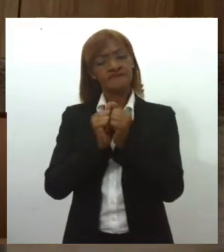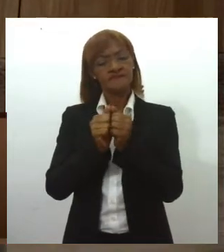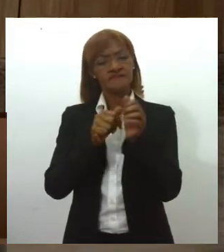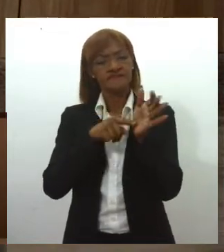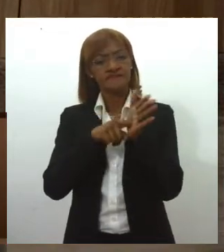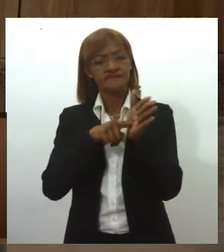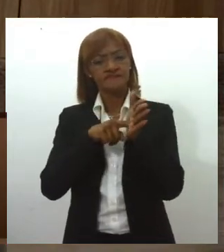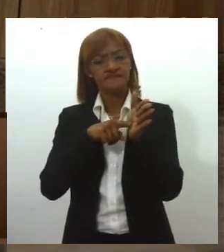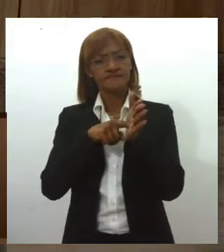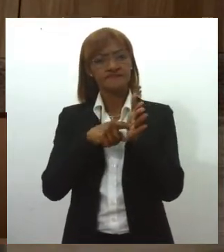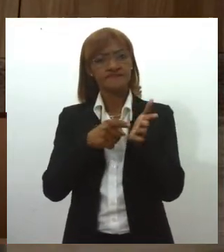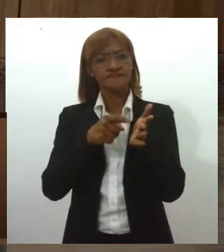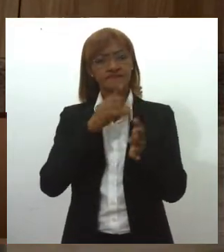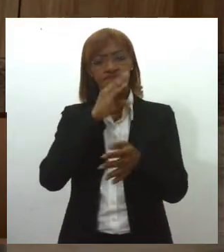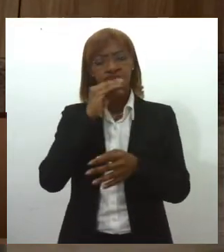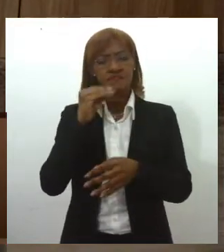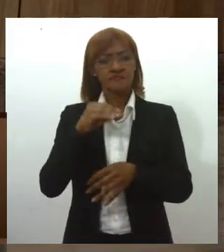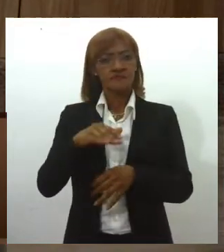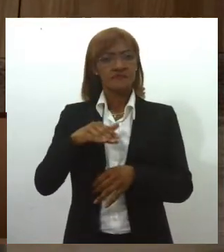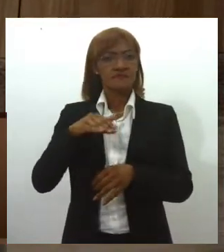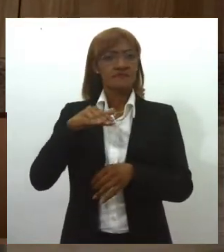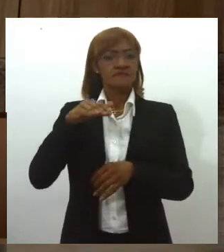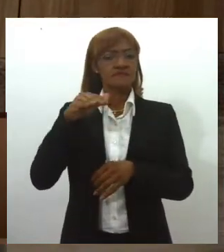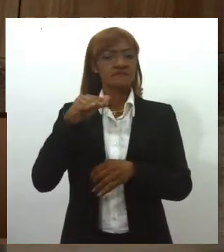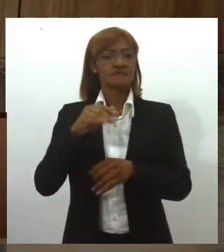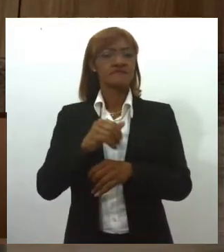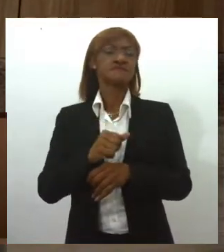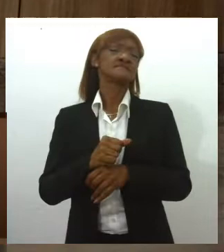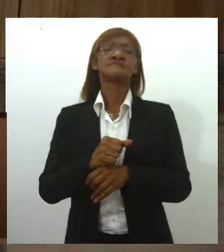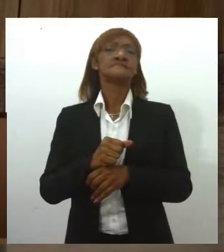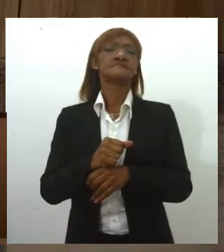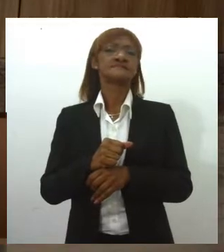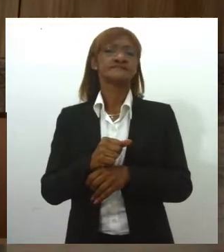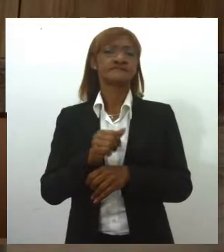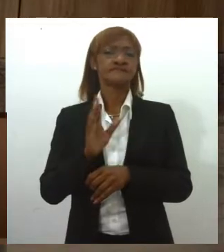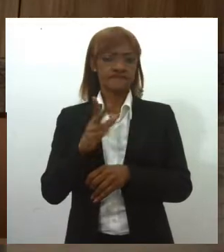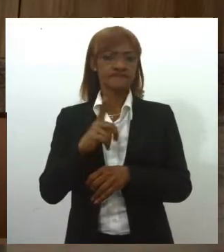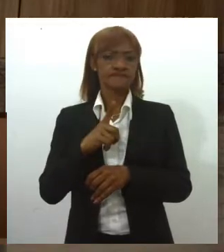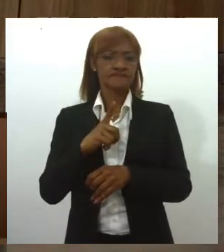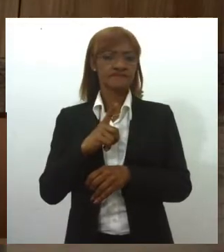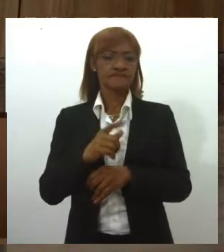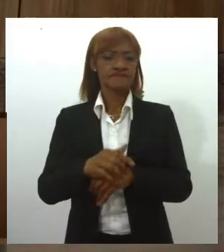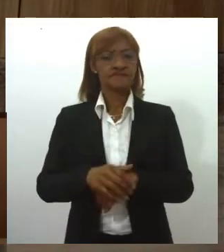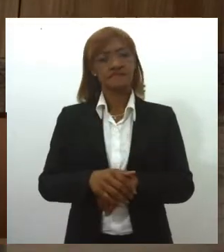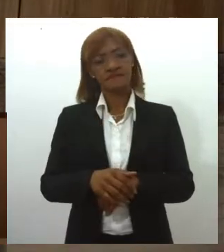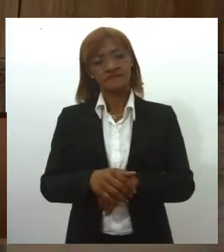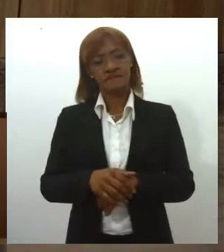a adolescência, aquele processo mais complexo que os meninos vivem?